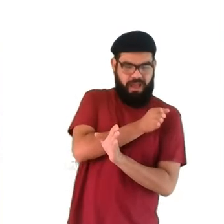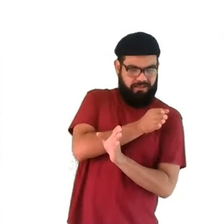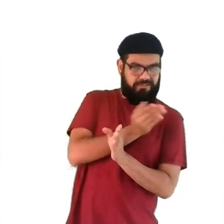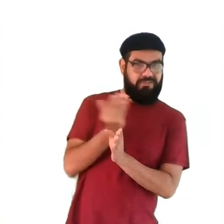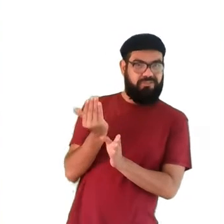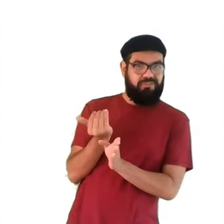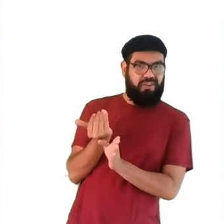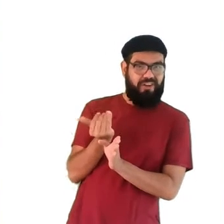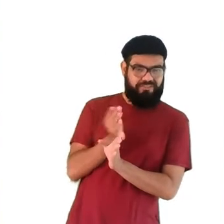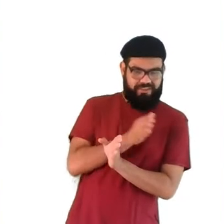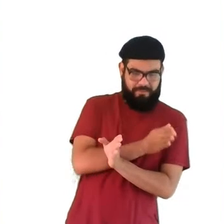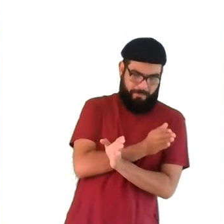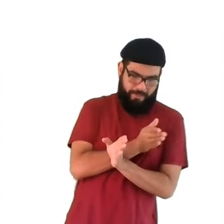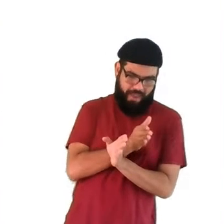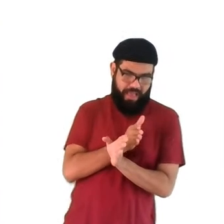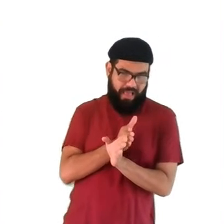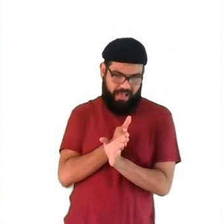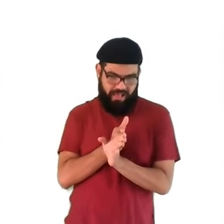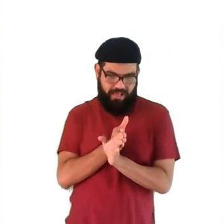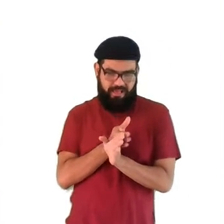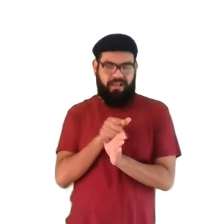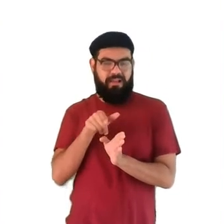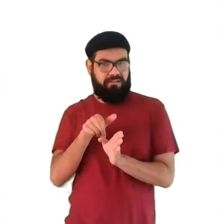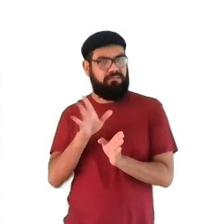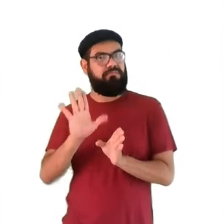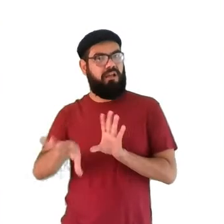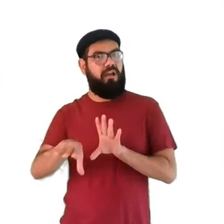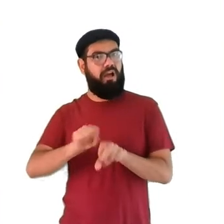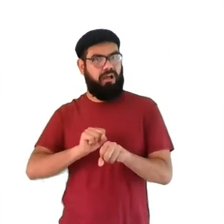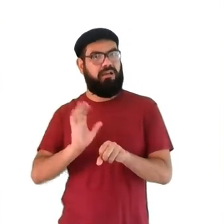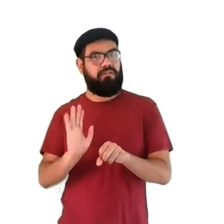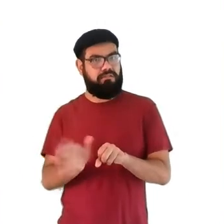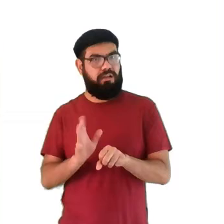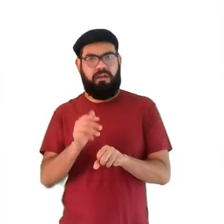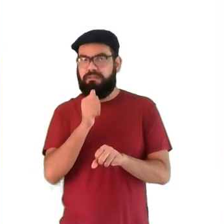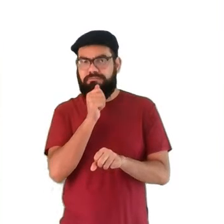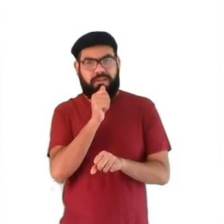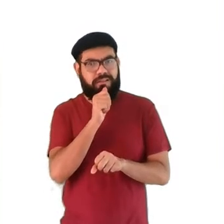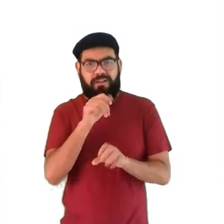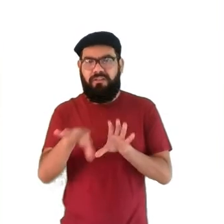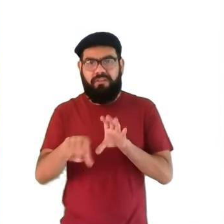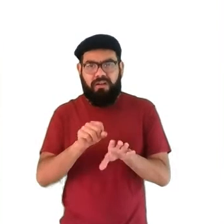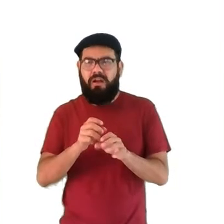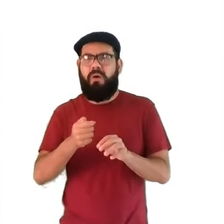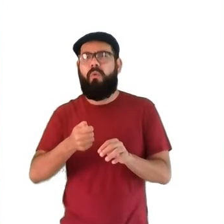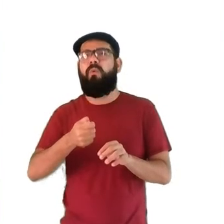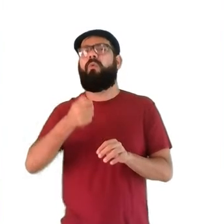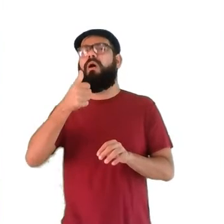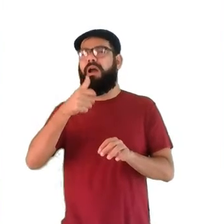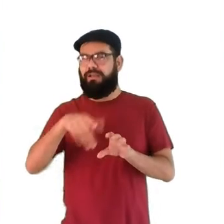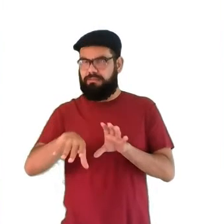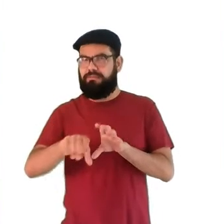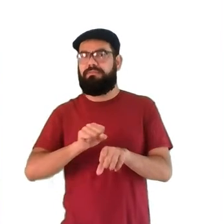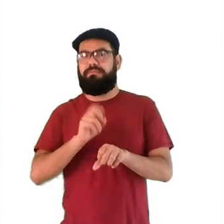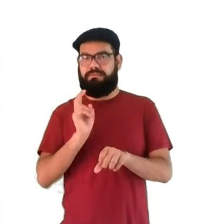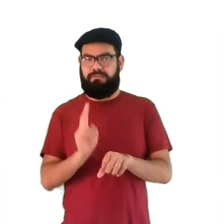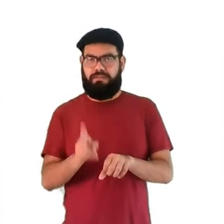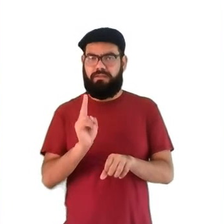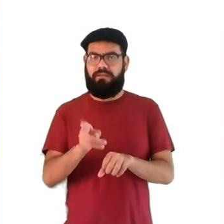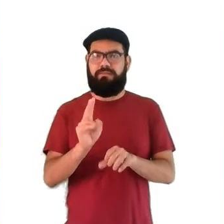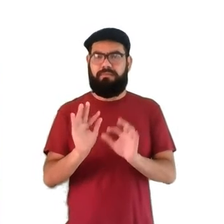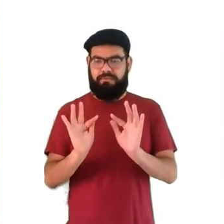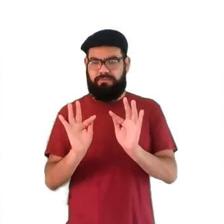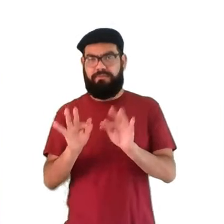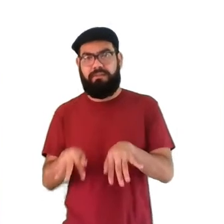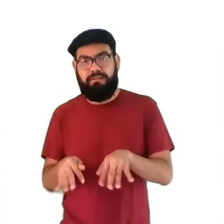aqui ele já tem uma formação. Se não terminou, se já não formou, ele está correndo atrás, já está finalizando esse